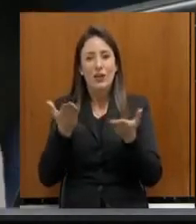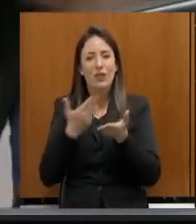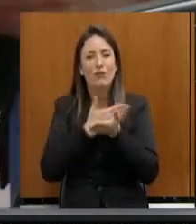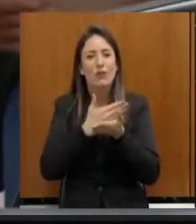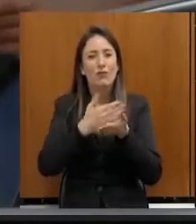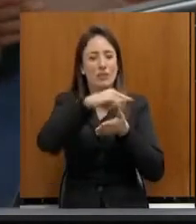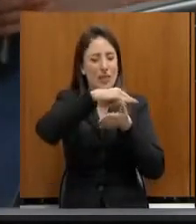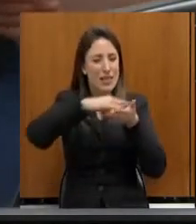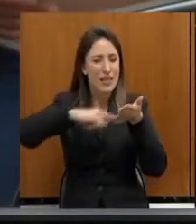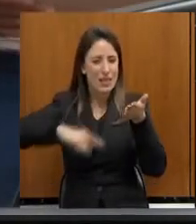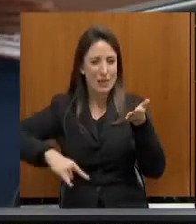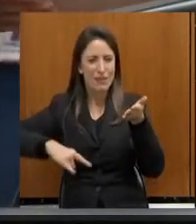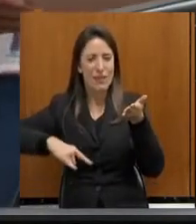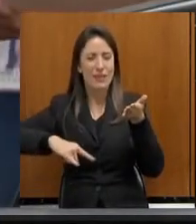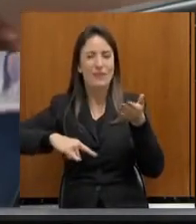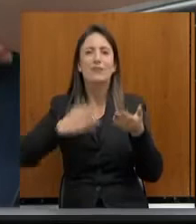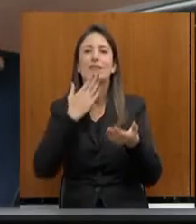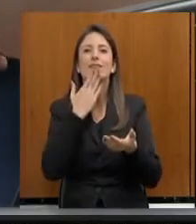e